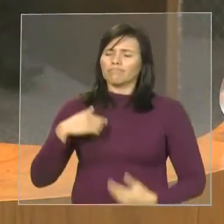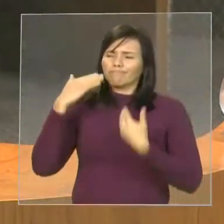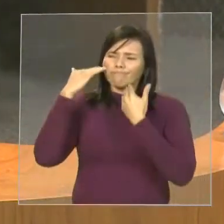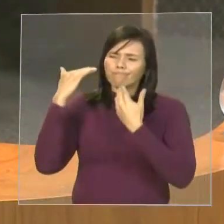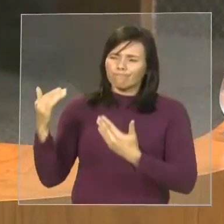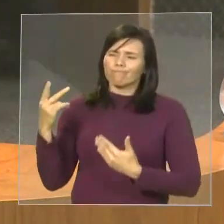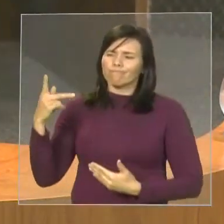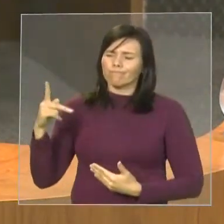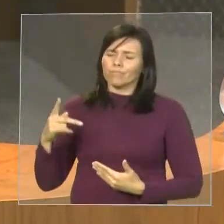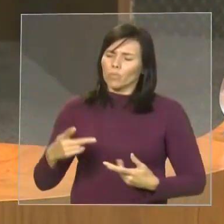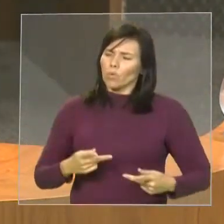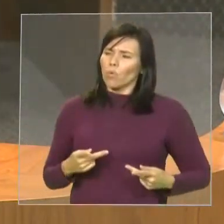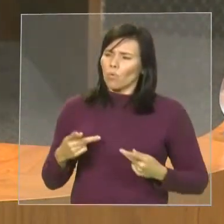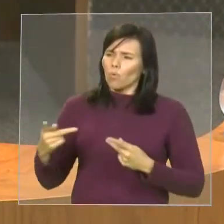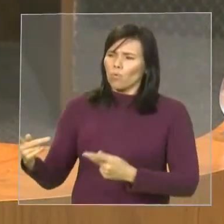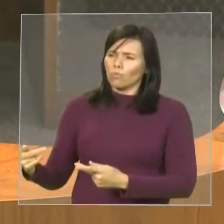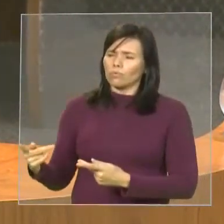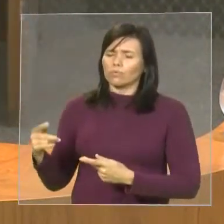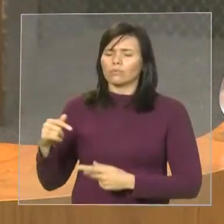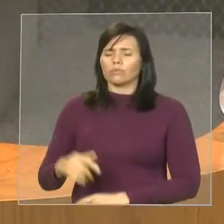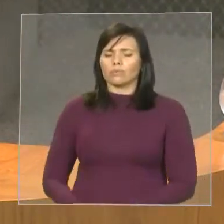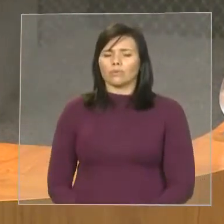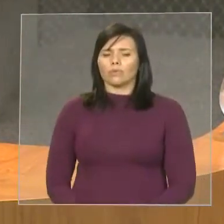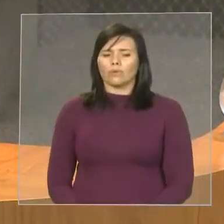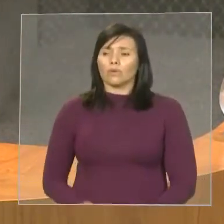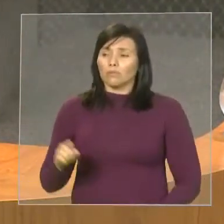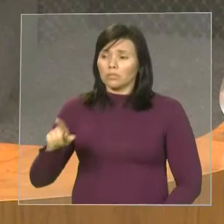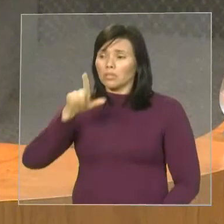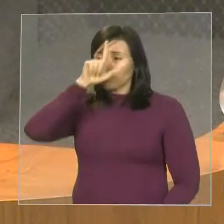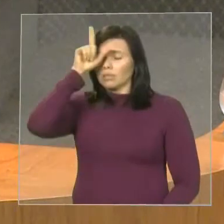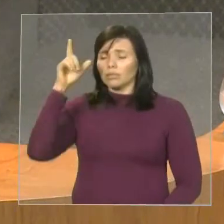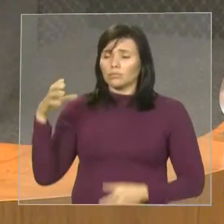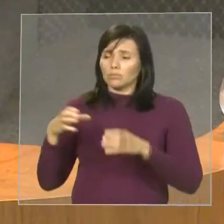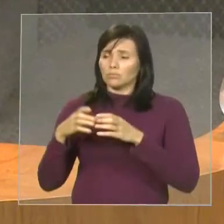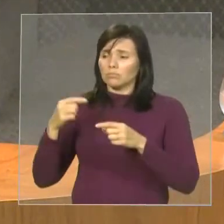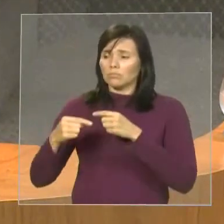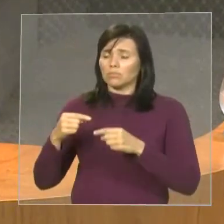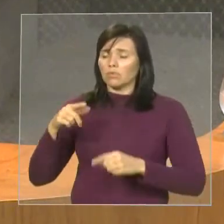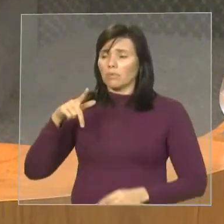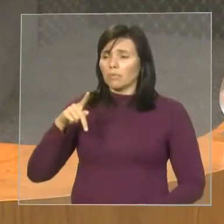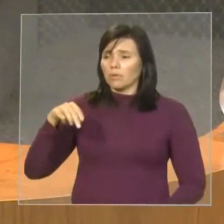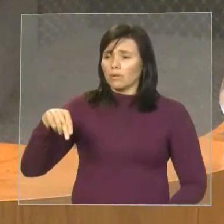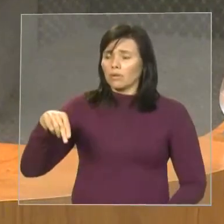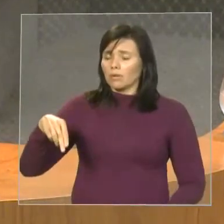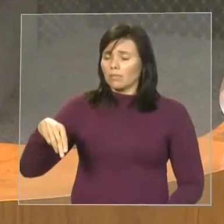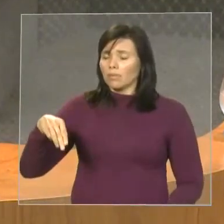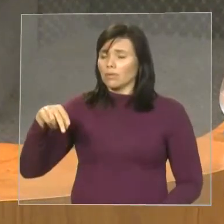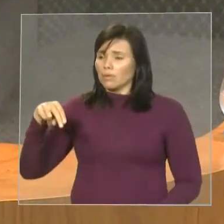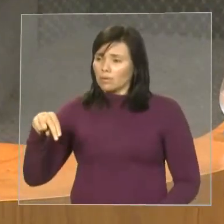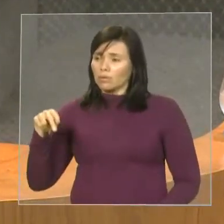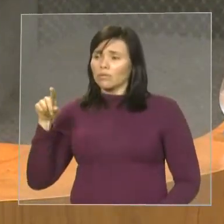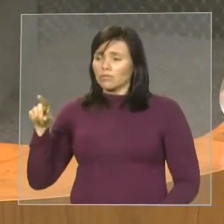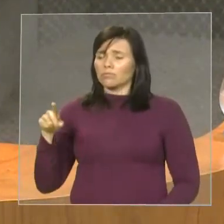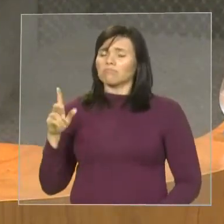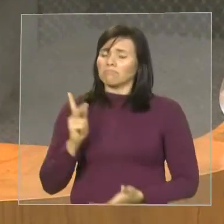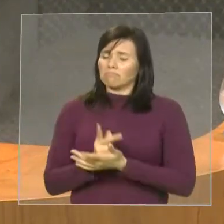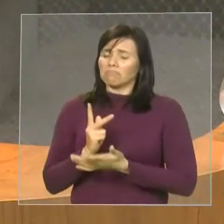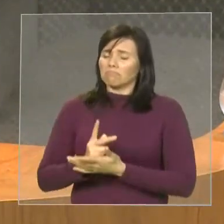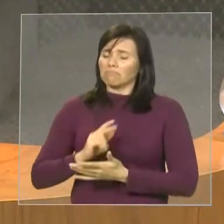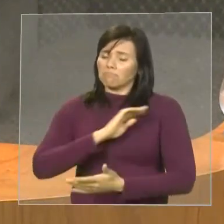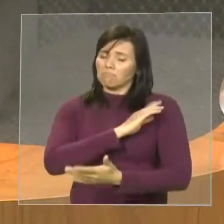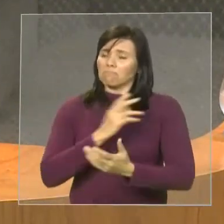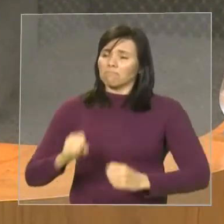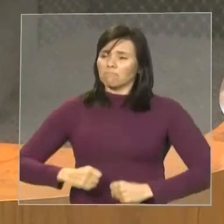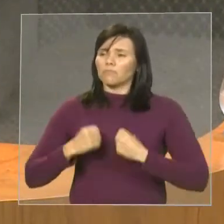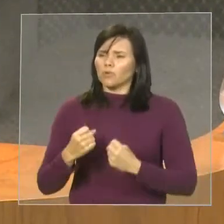com sua atuação na liderança do PMN aqui e que tem sido realmente uma grande revelação da política maranhense. Então eu agradeço a Vossa Excelência